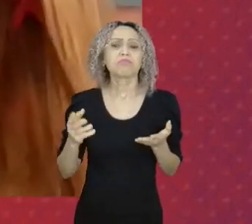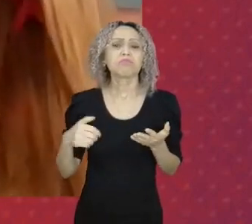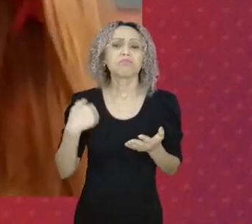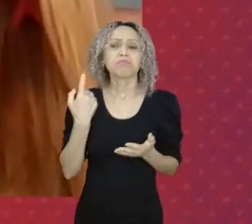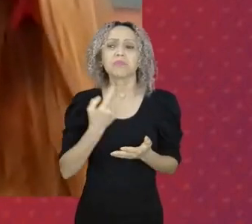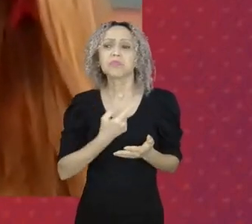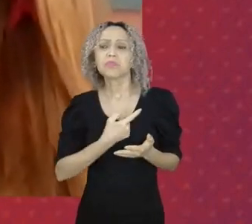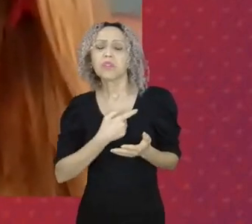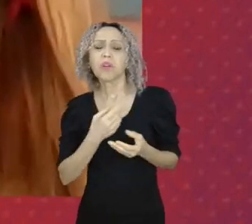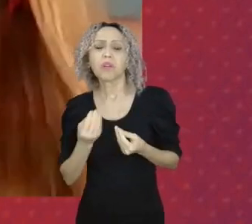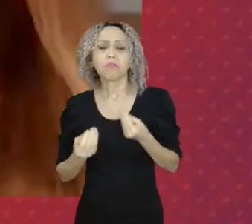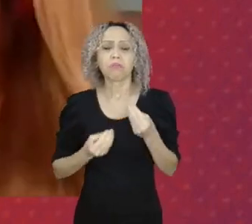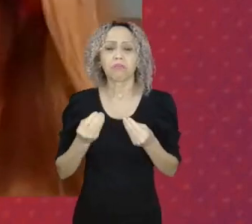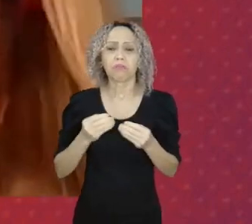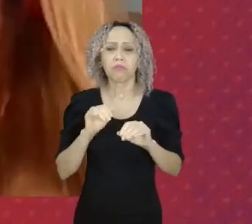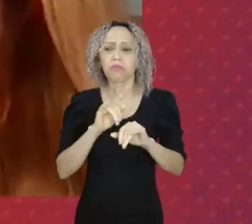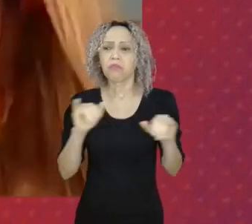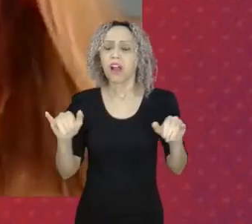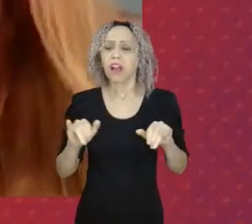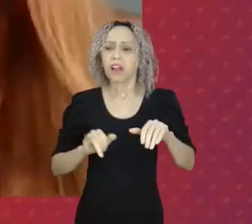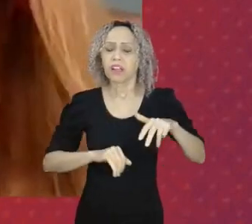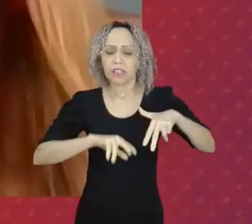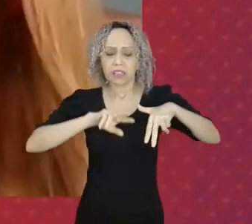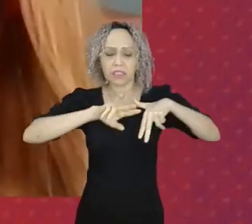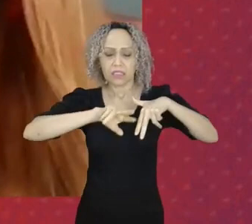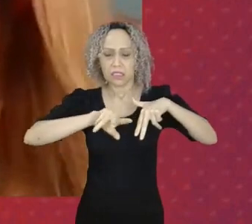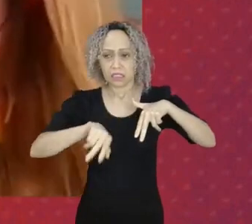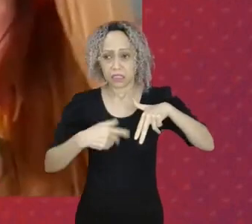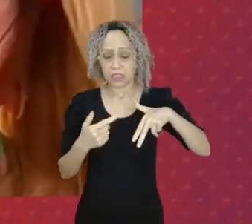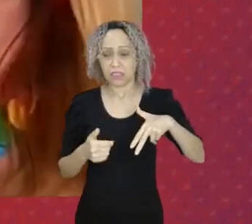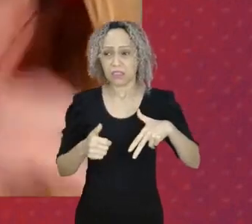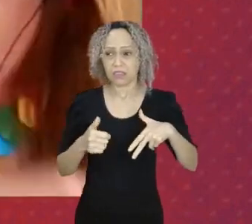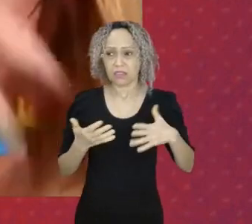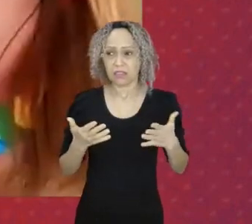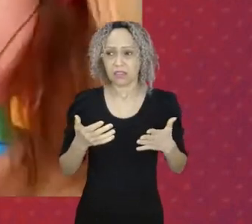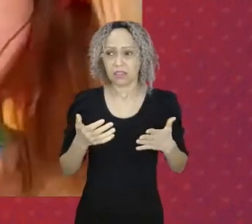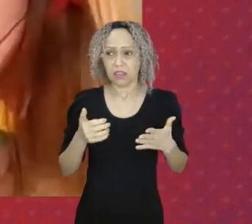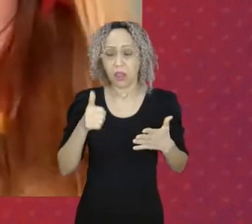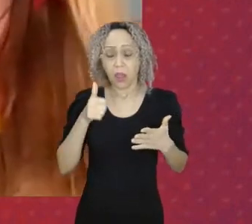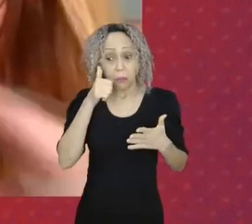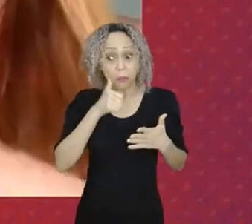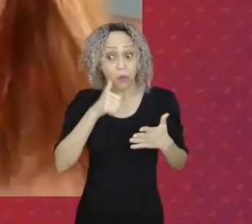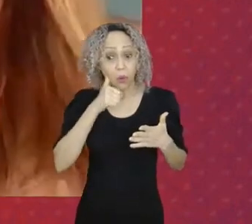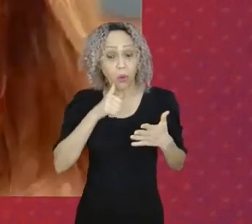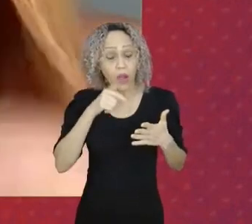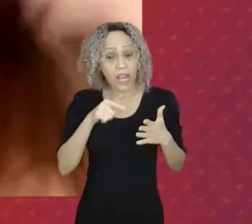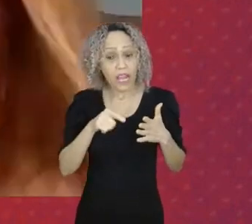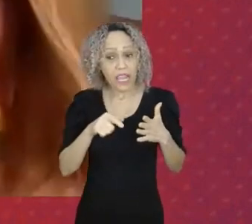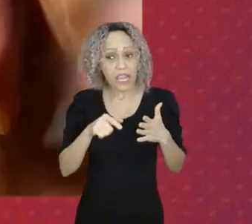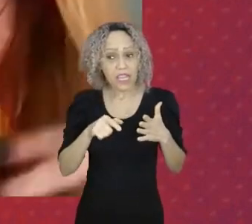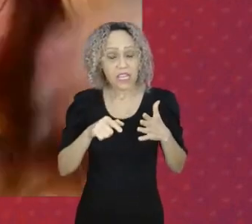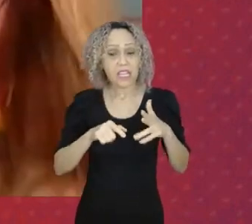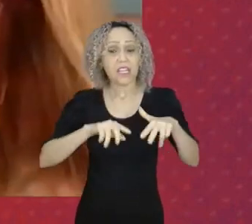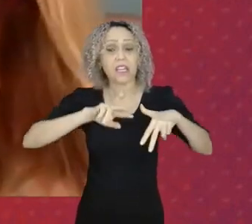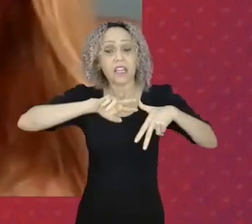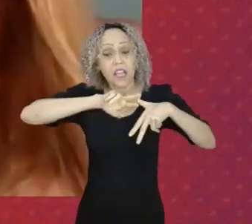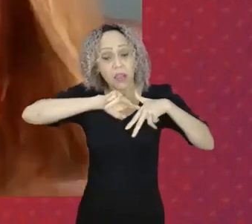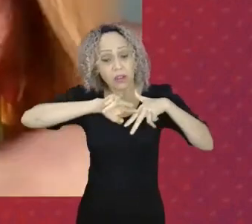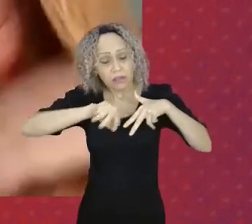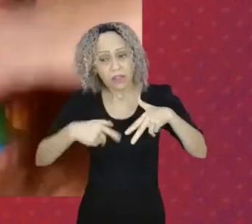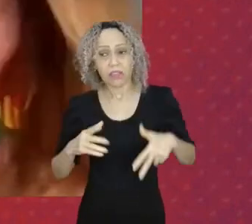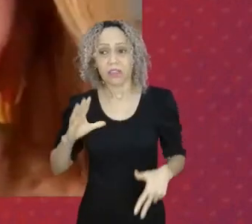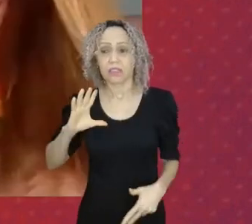vem dizer quando a gente fala identidade de gênero? Que a gente entende que mulher é uma identidade de gênero. Né, e que a transgeneridade é uma identidade de gênero,